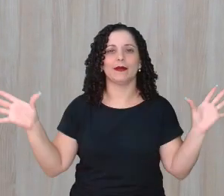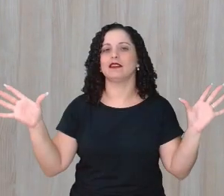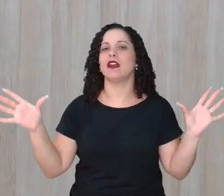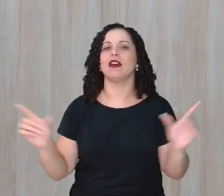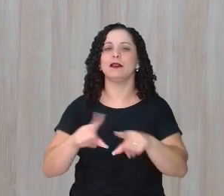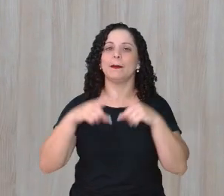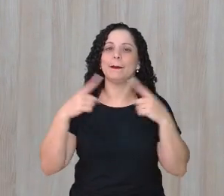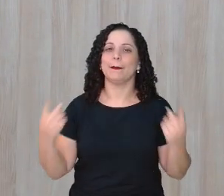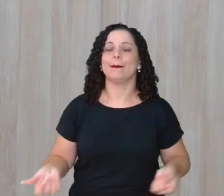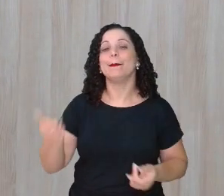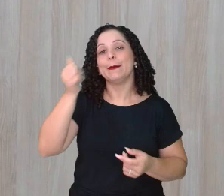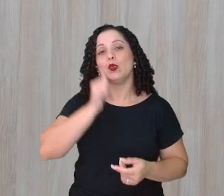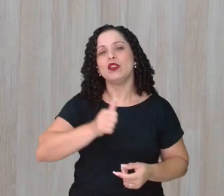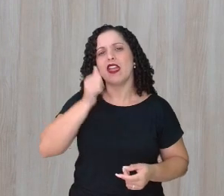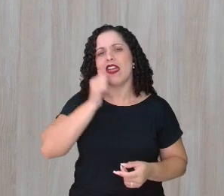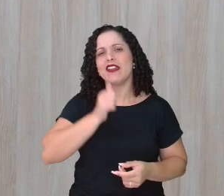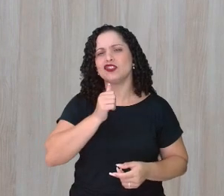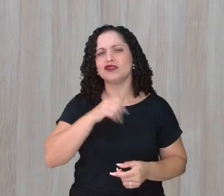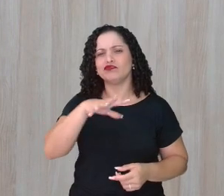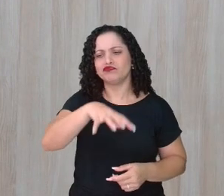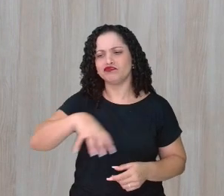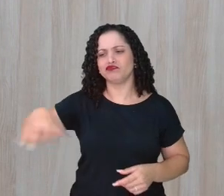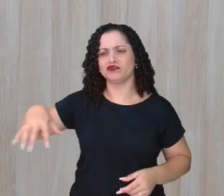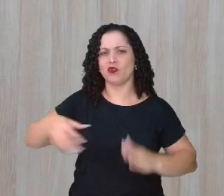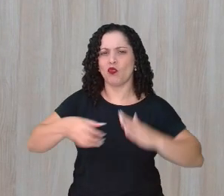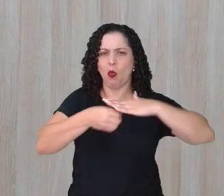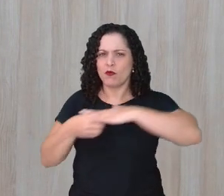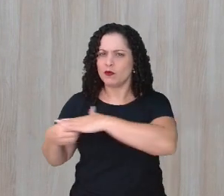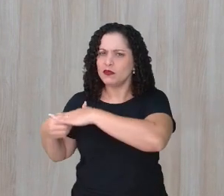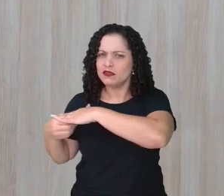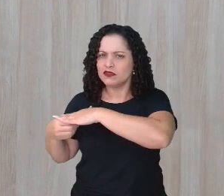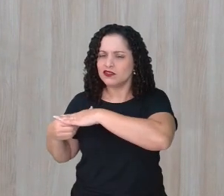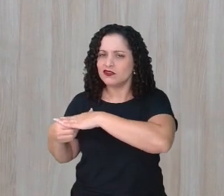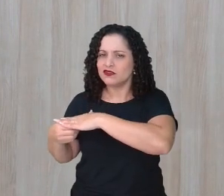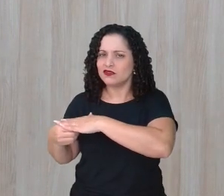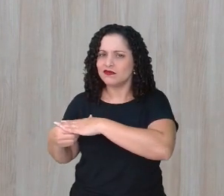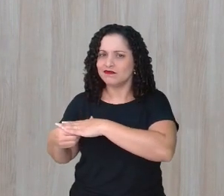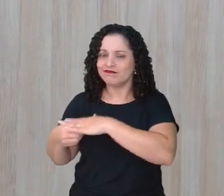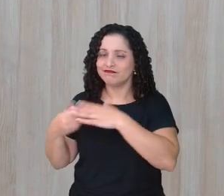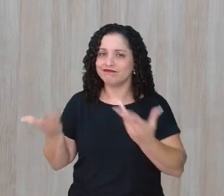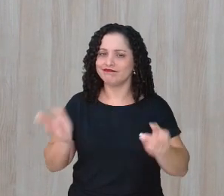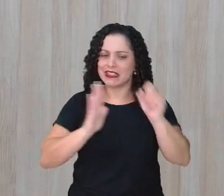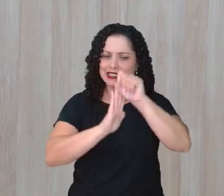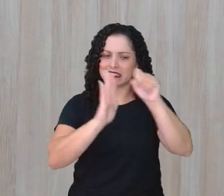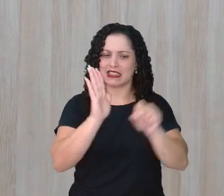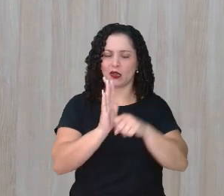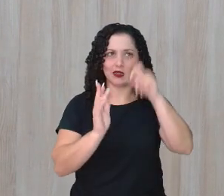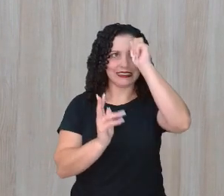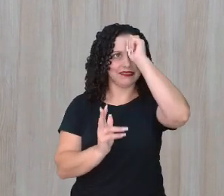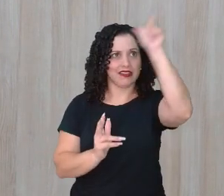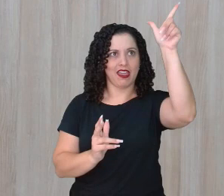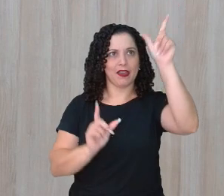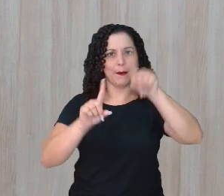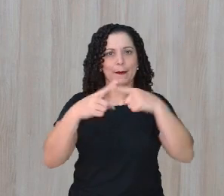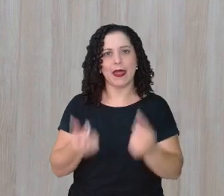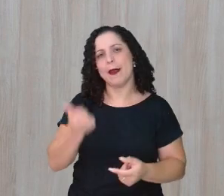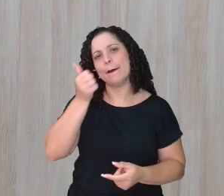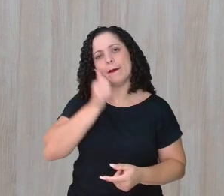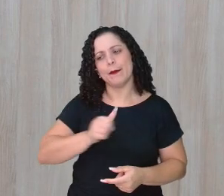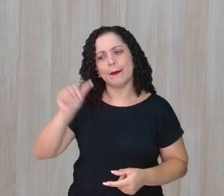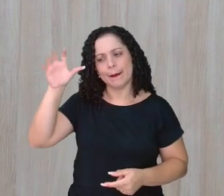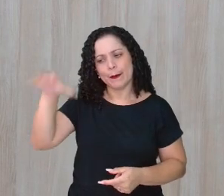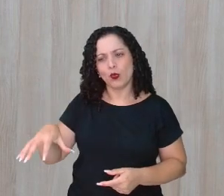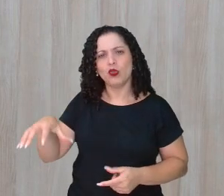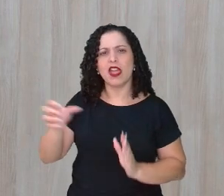mas as mulheres à sombra, né? Disso tudo, onde estava se falando de século das luzes, mas as mulheres à sombra, então